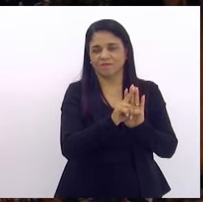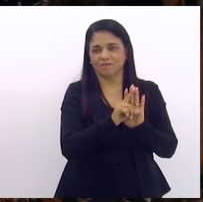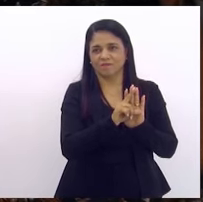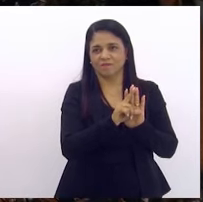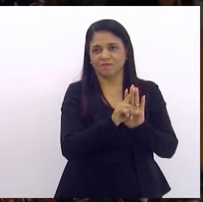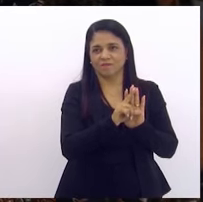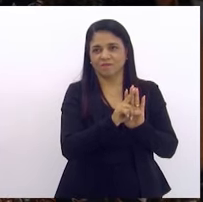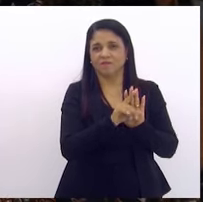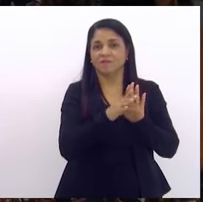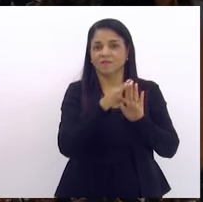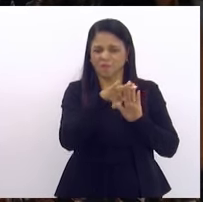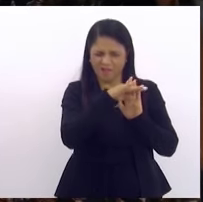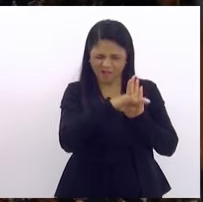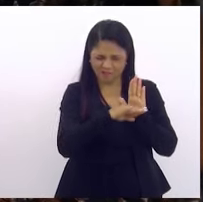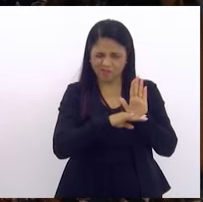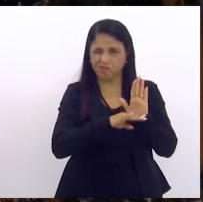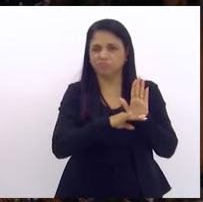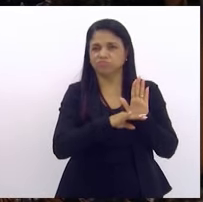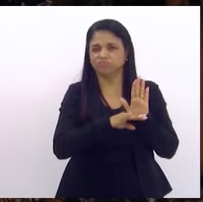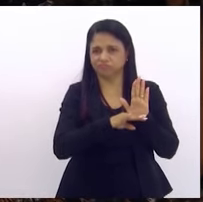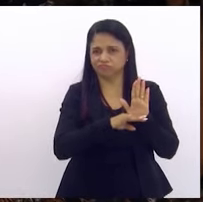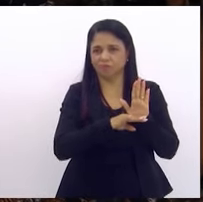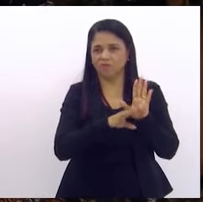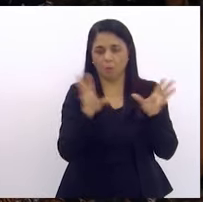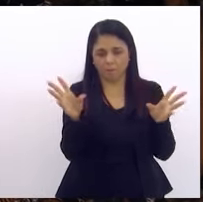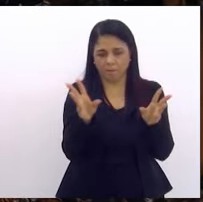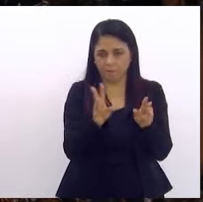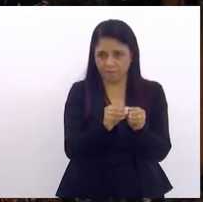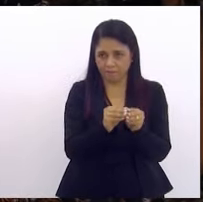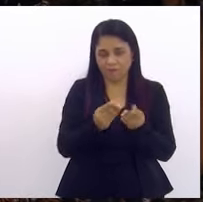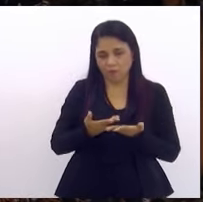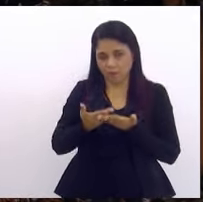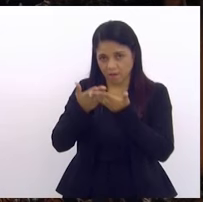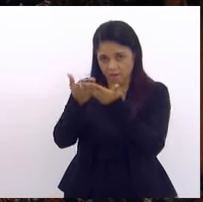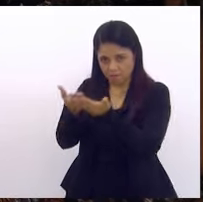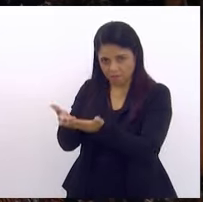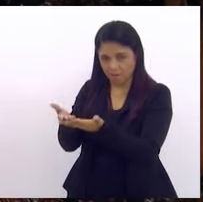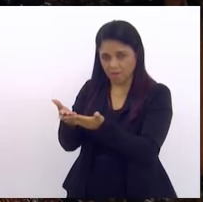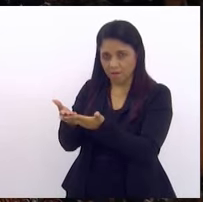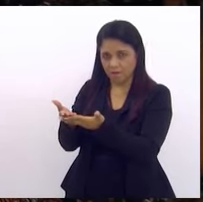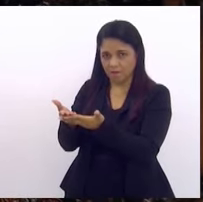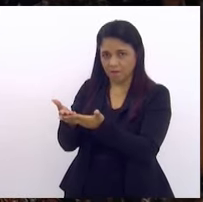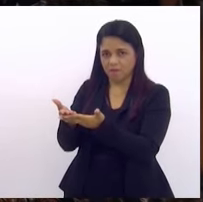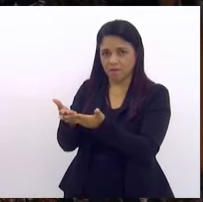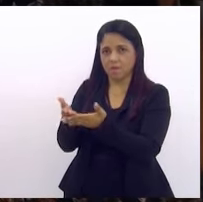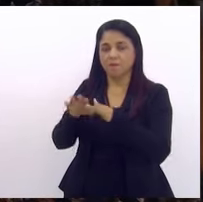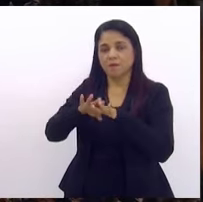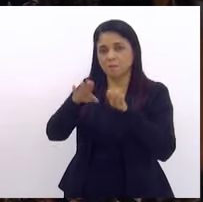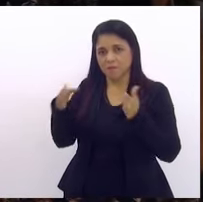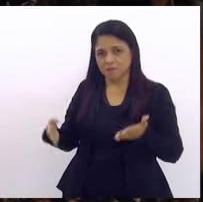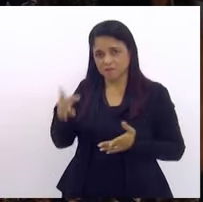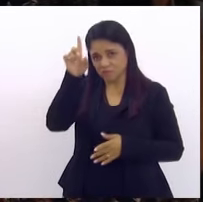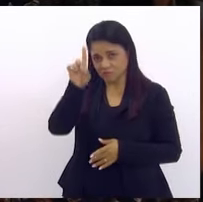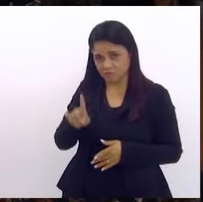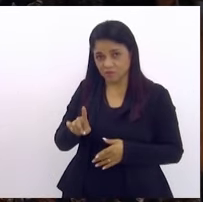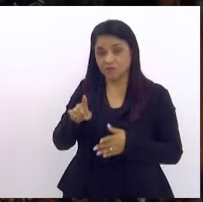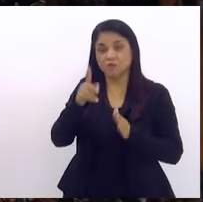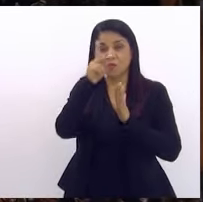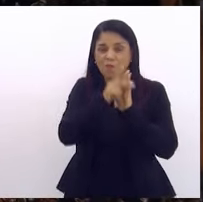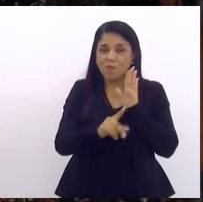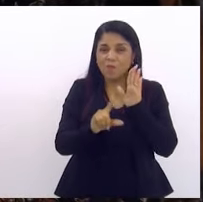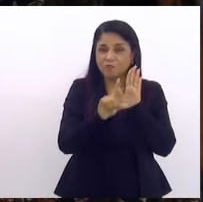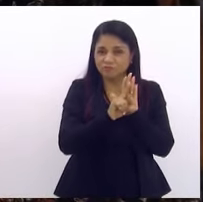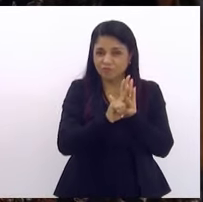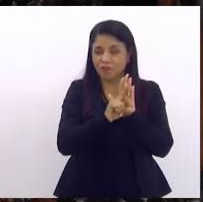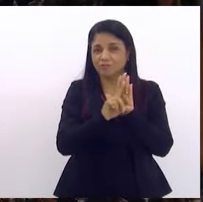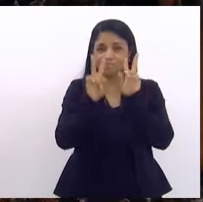3400. Presidente, é uma lista grande. Eu vou sintetizar. Melhor. Vou encaminhar para a mesa diretora, são projetos que dizem